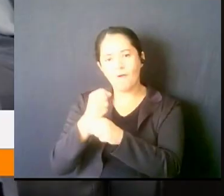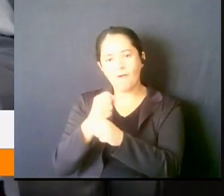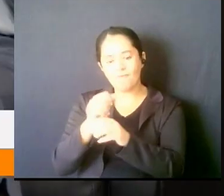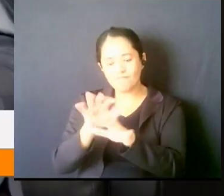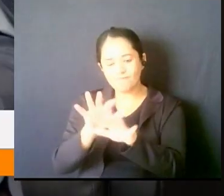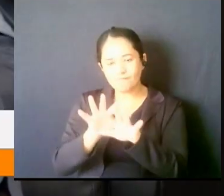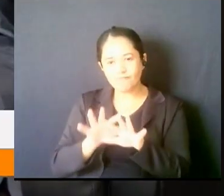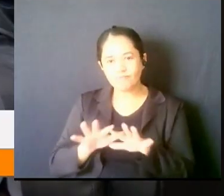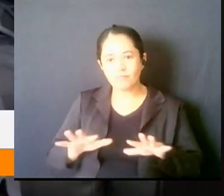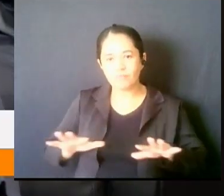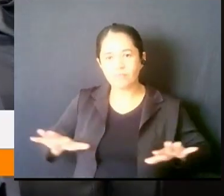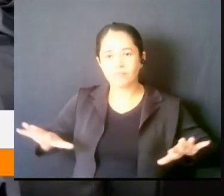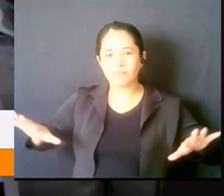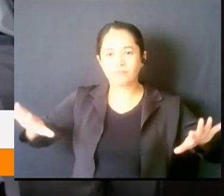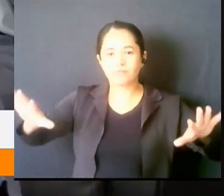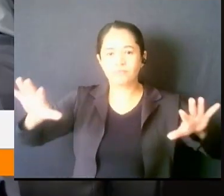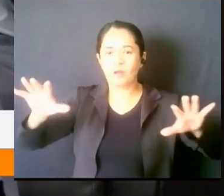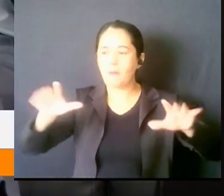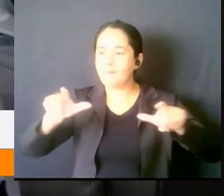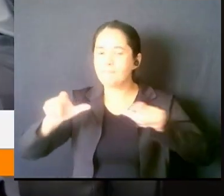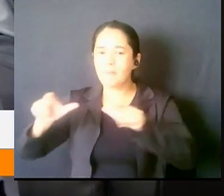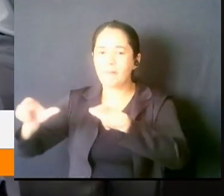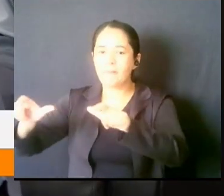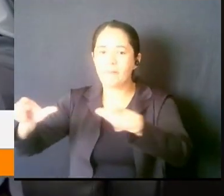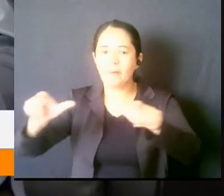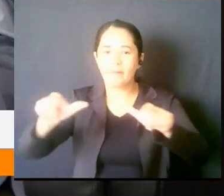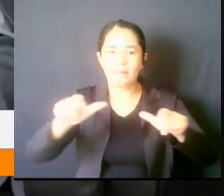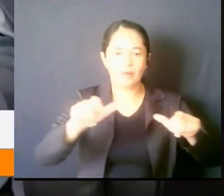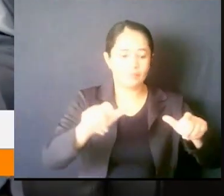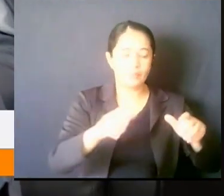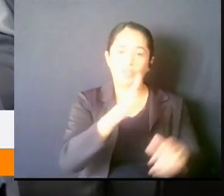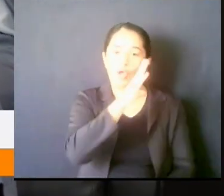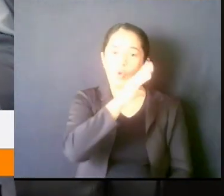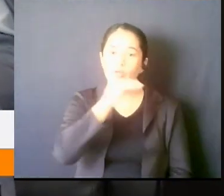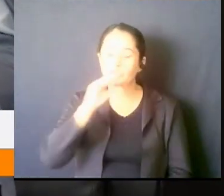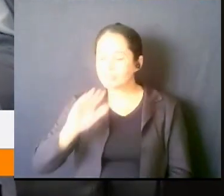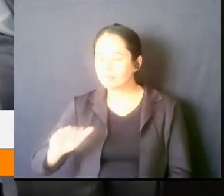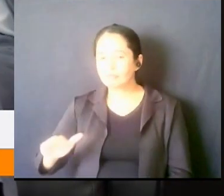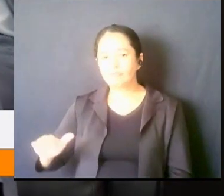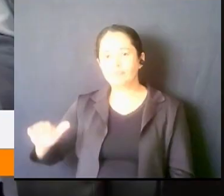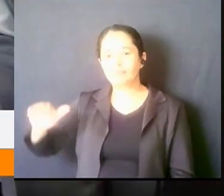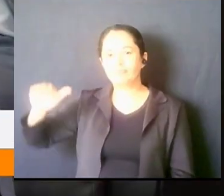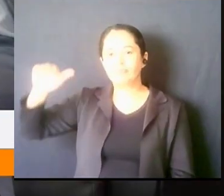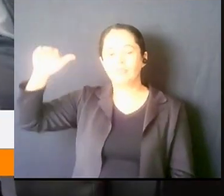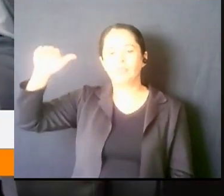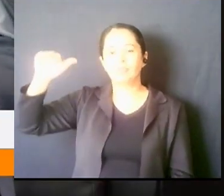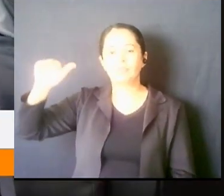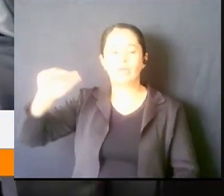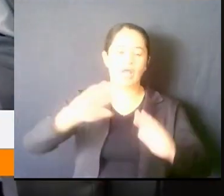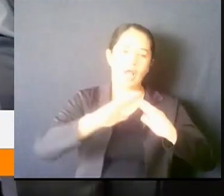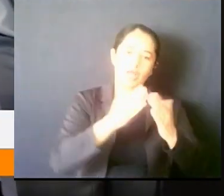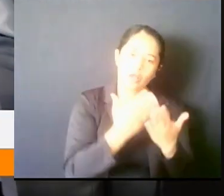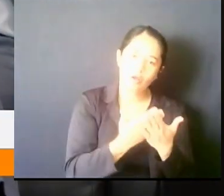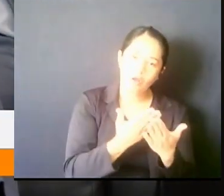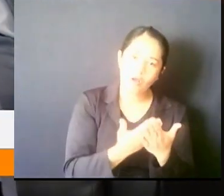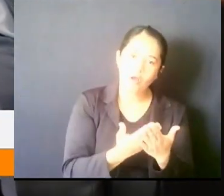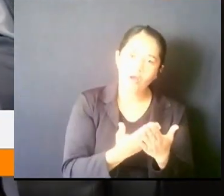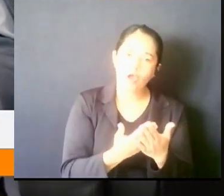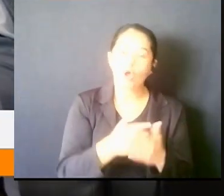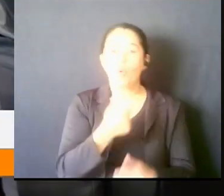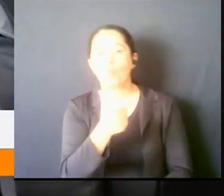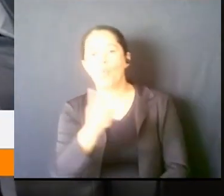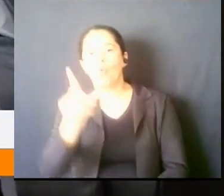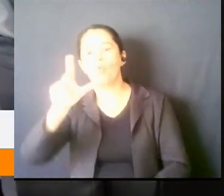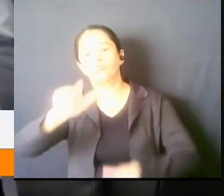de crescimento desse adolescente, que seja a escola, que seja outras atividades para além